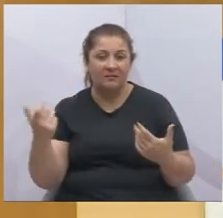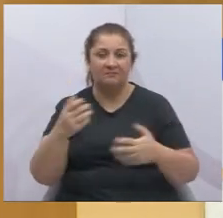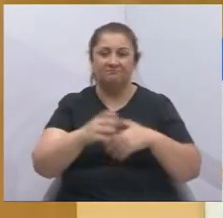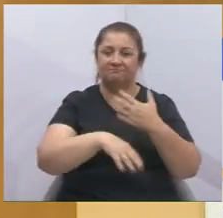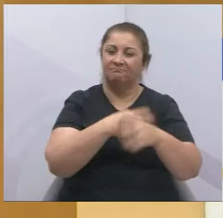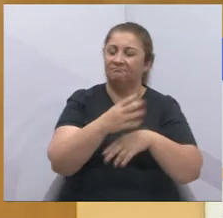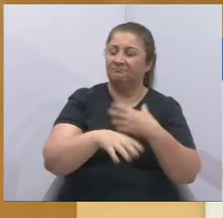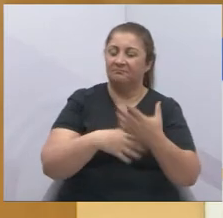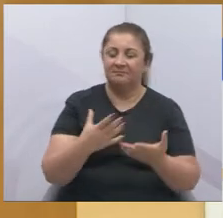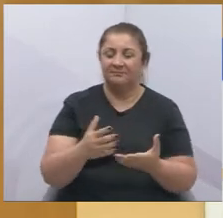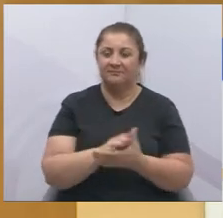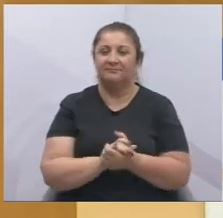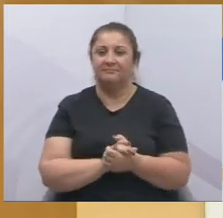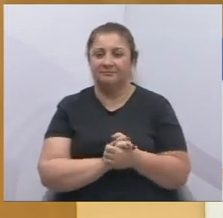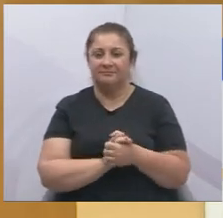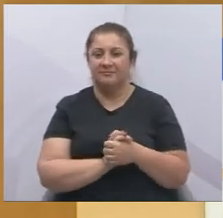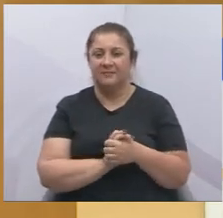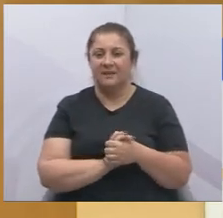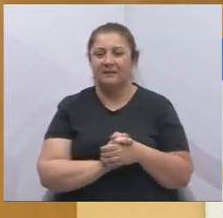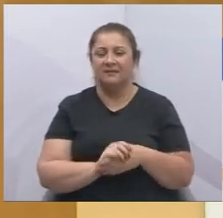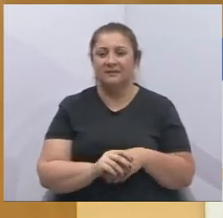desordem social, vandalismo,